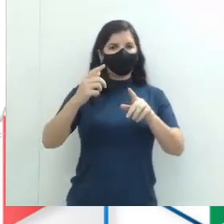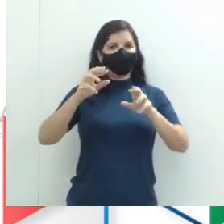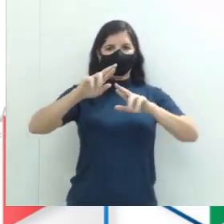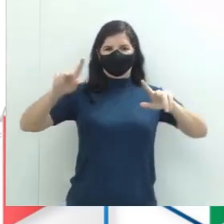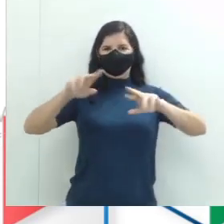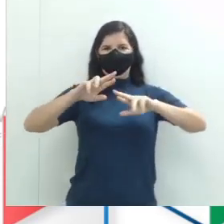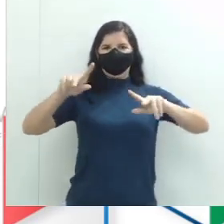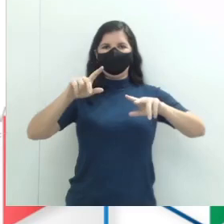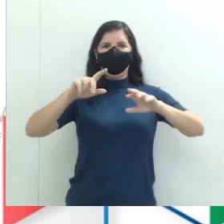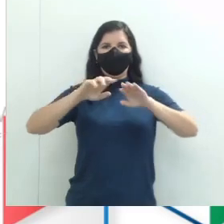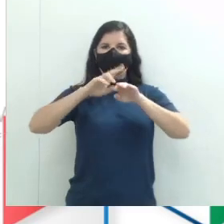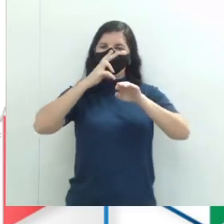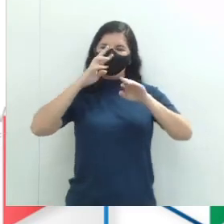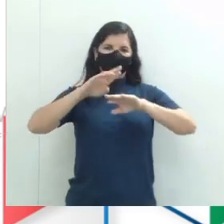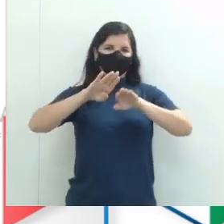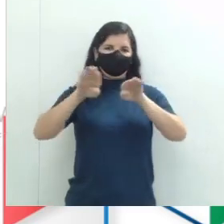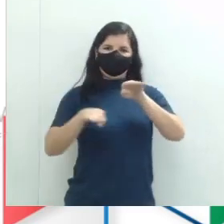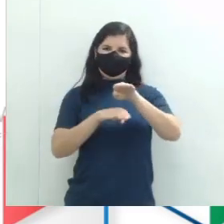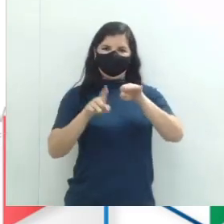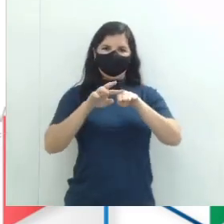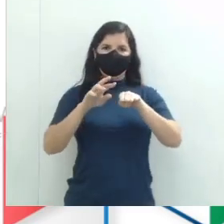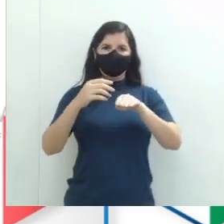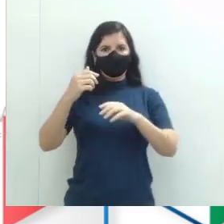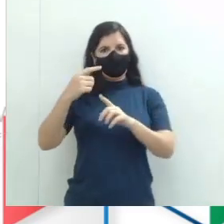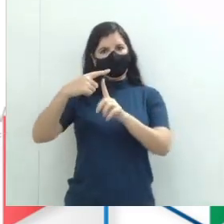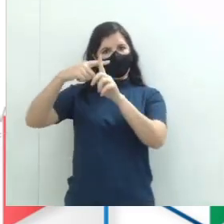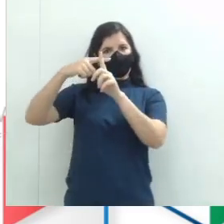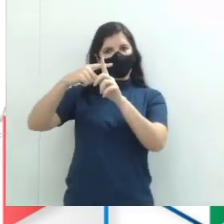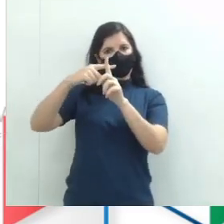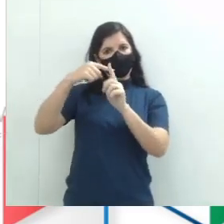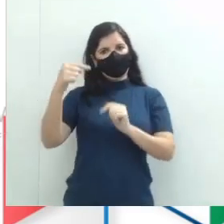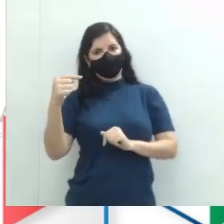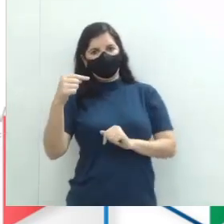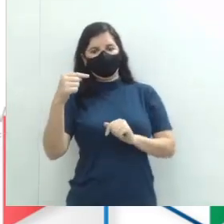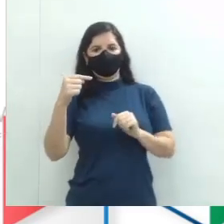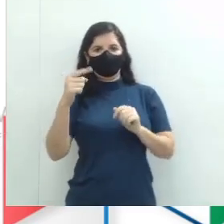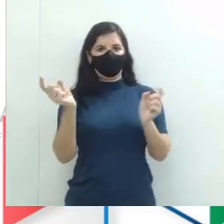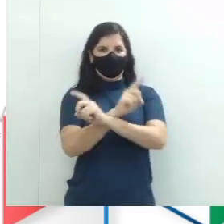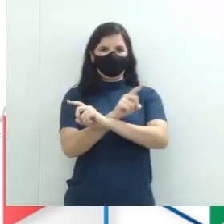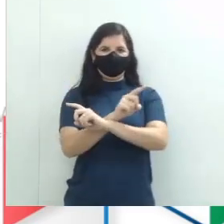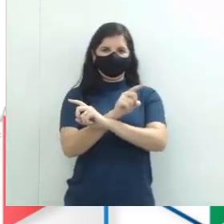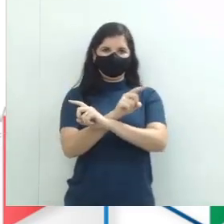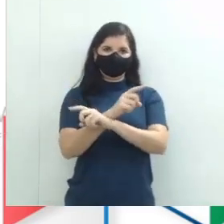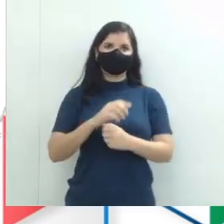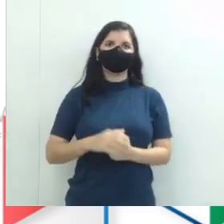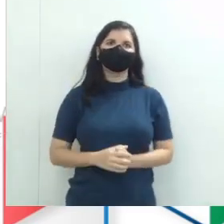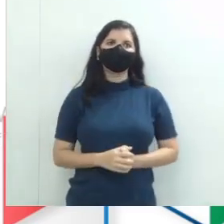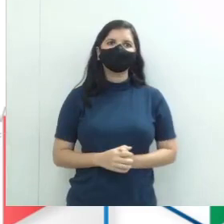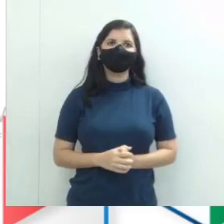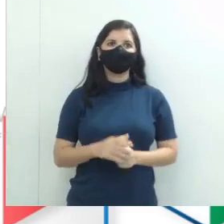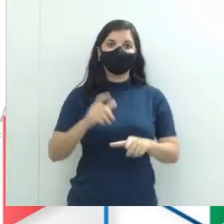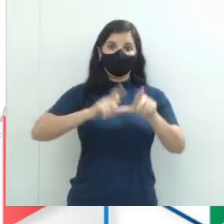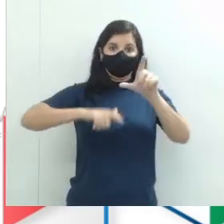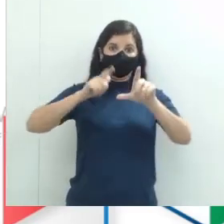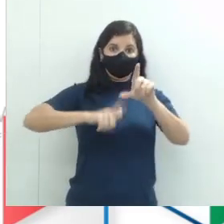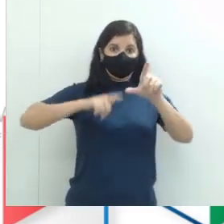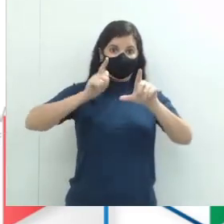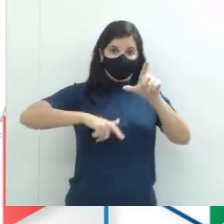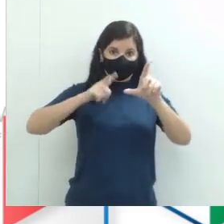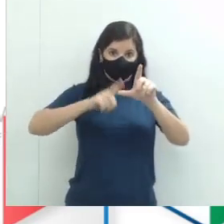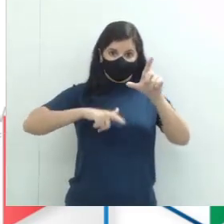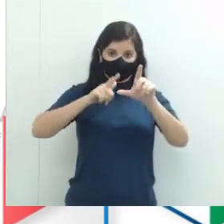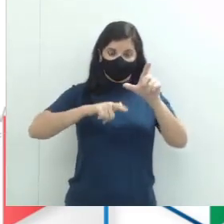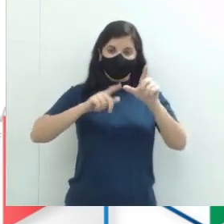aí eu vou ter a desigualdade. Maior que, menor que. Deu para lembrar? Então vamos, segue comigo. Em que as letras, quando ela